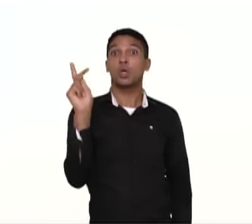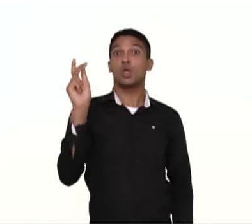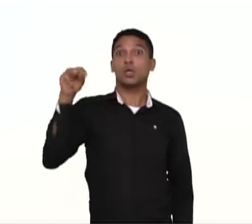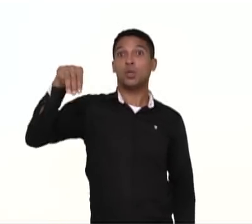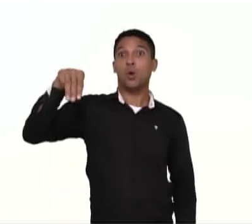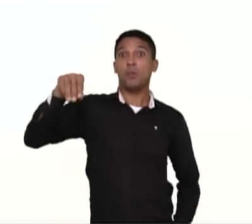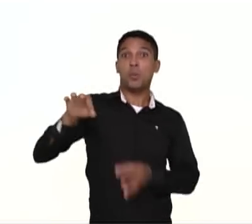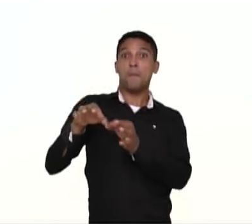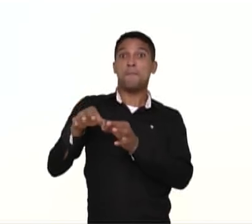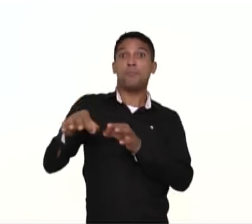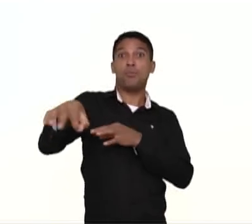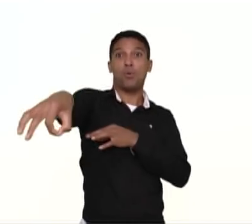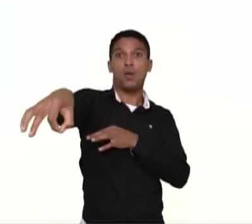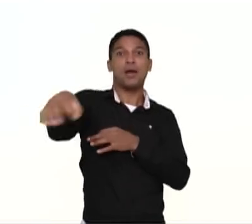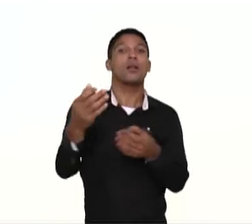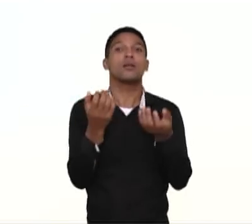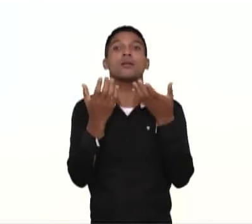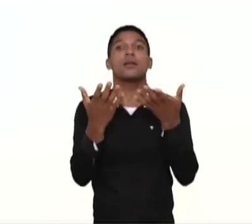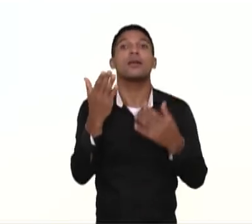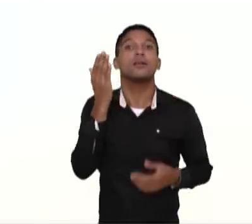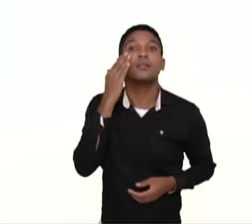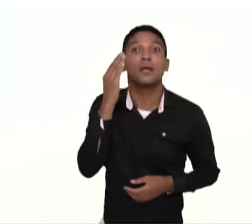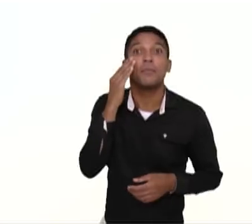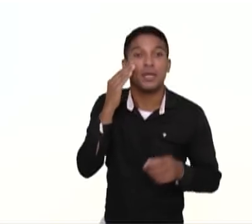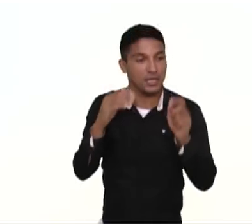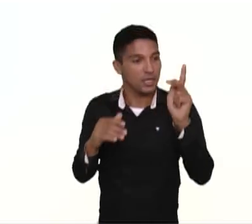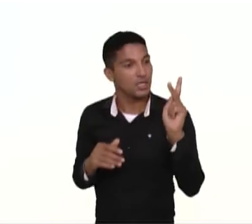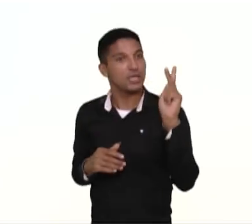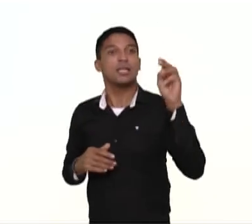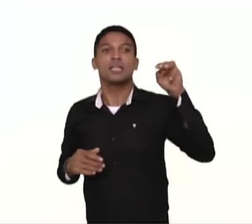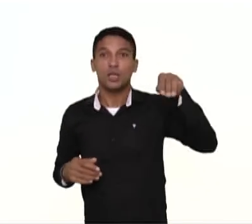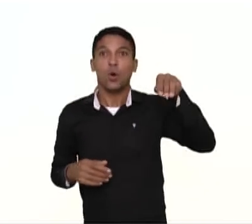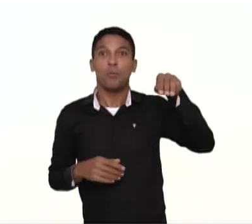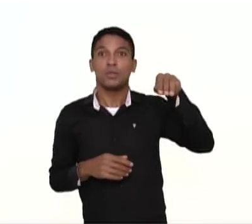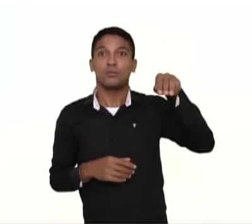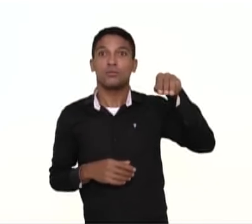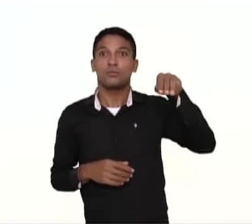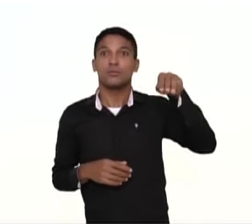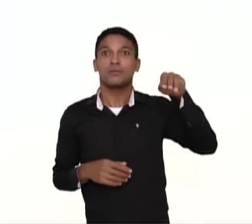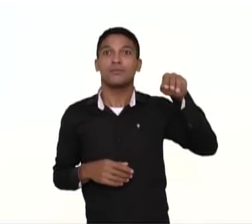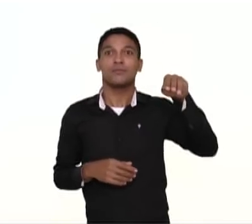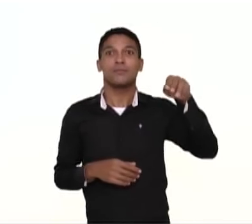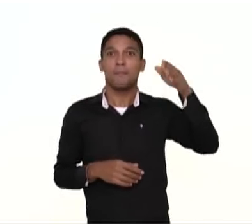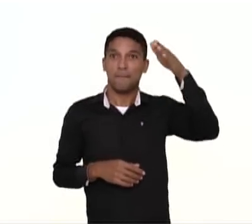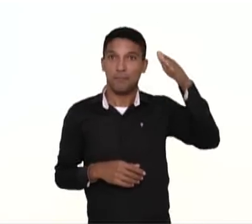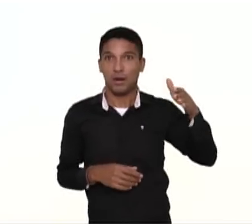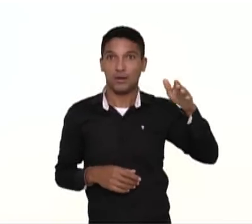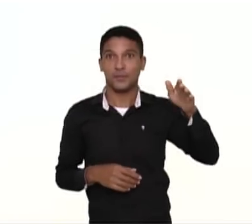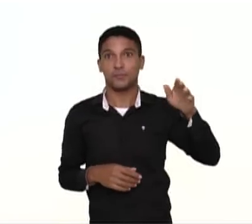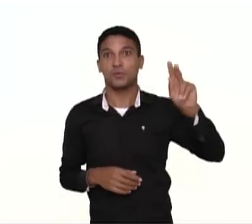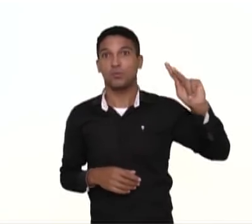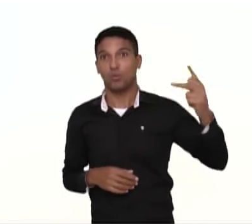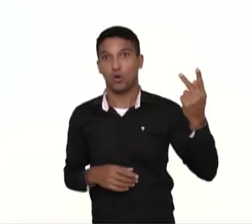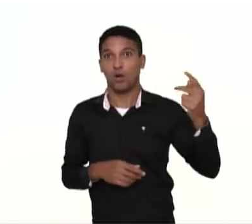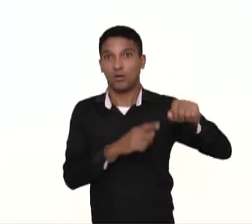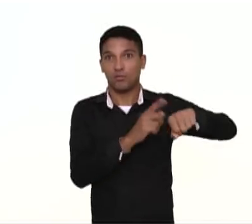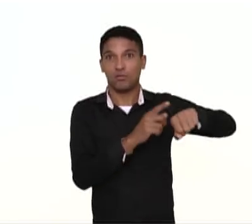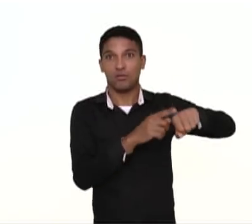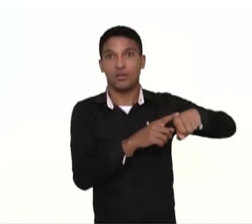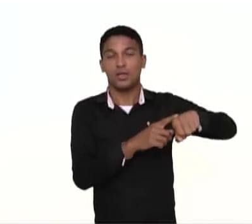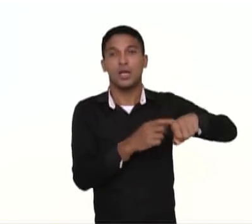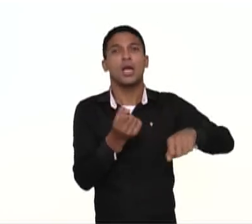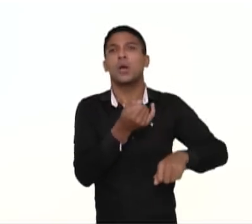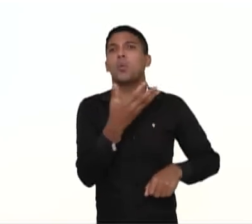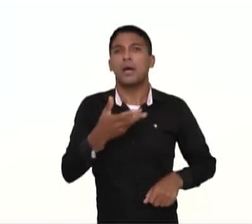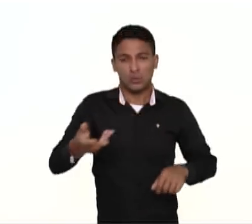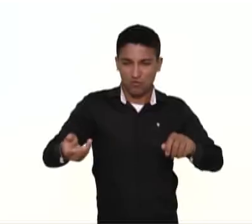essa velocidade em quilômetros por hora? Veja o que foi dado para você. 28 quilômetros em 30